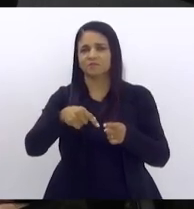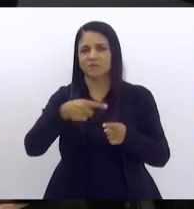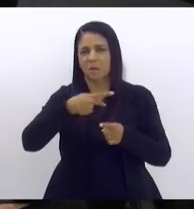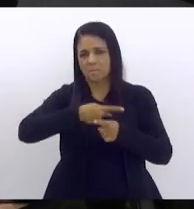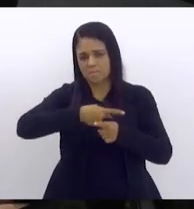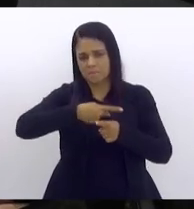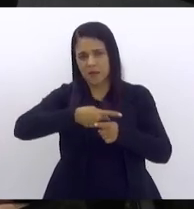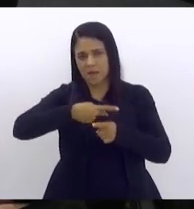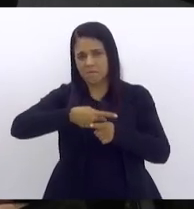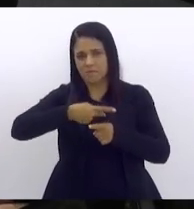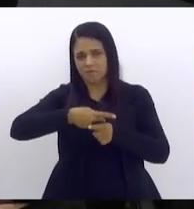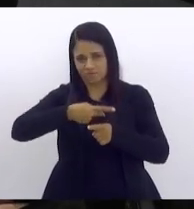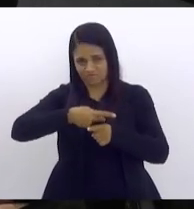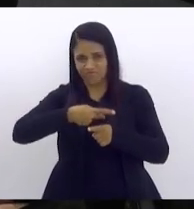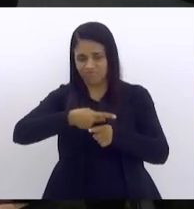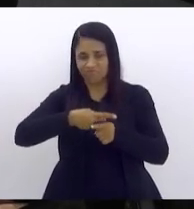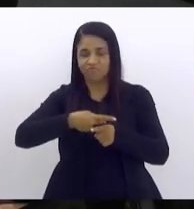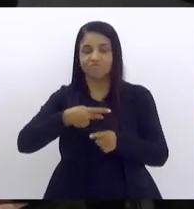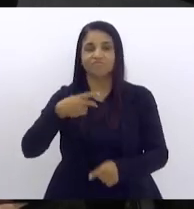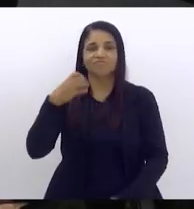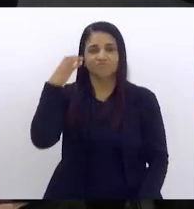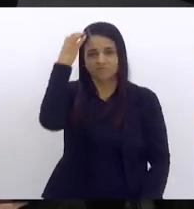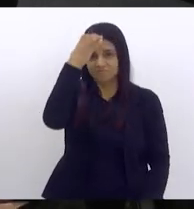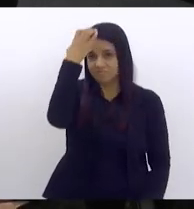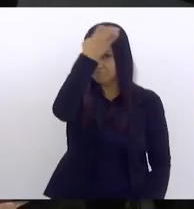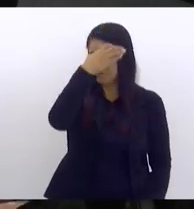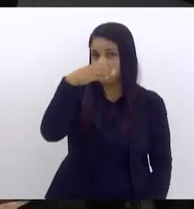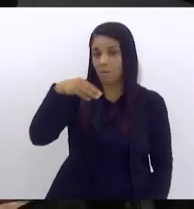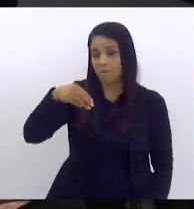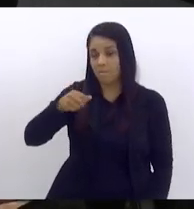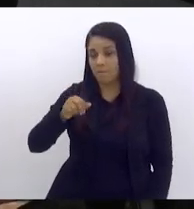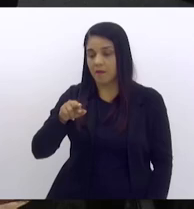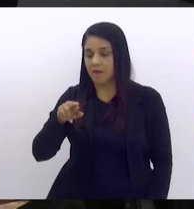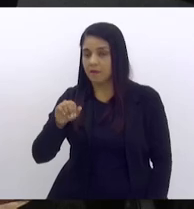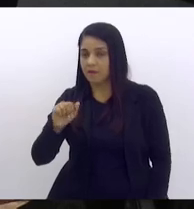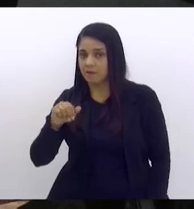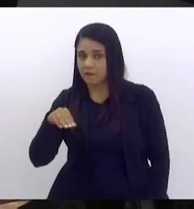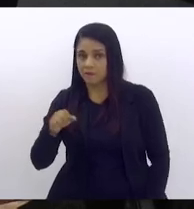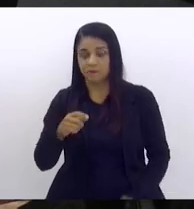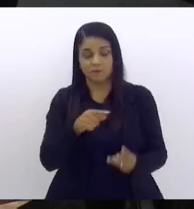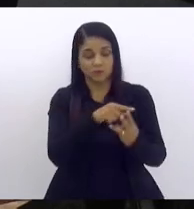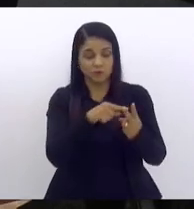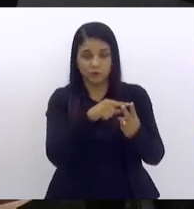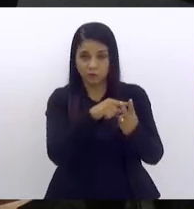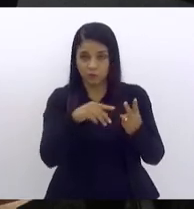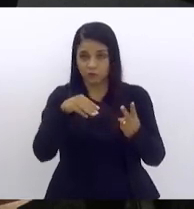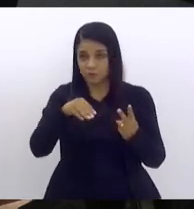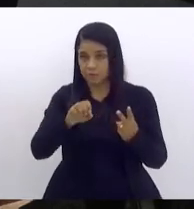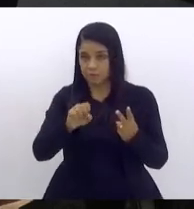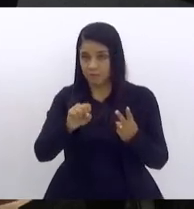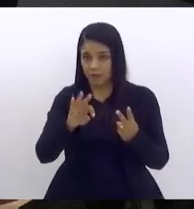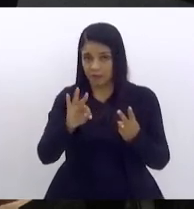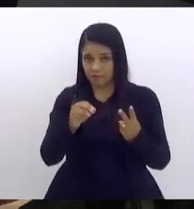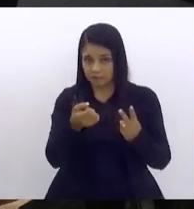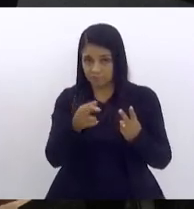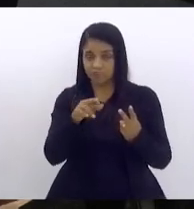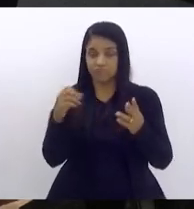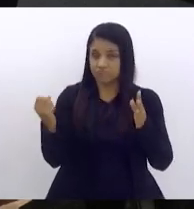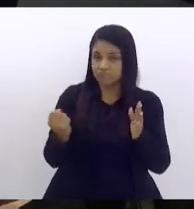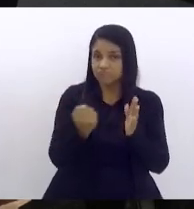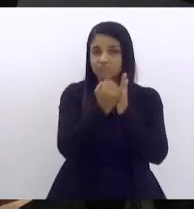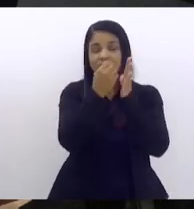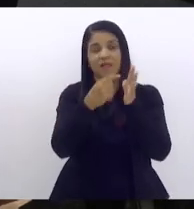de Jesus, mestre Nonô. Importante nós homenagearmos aqueles que se destacam, né,